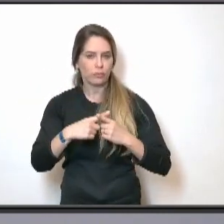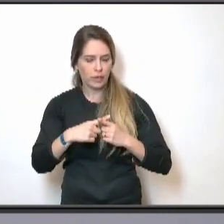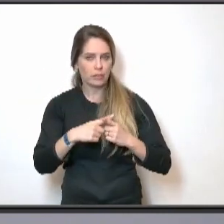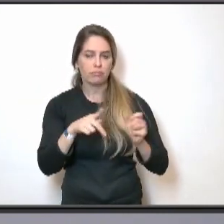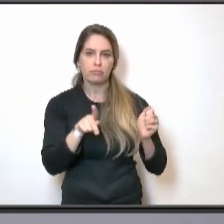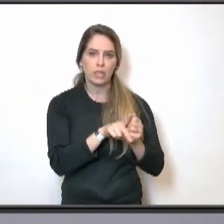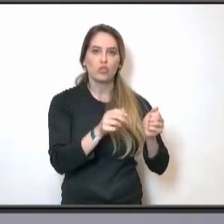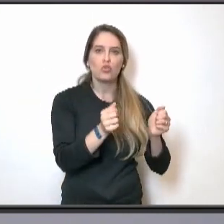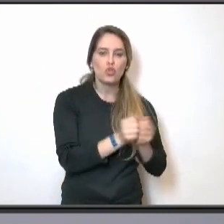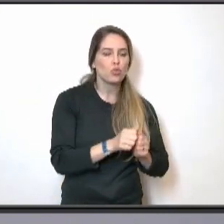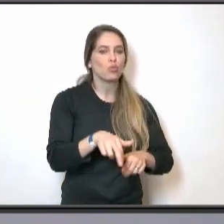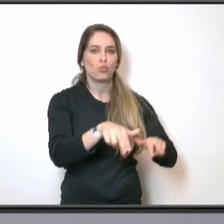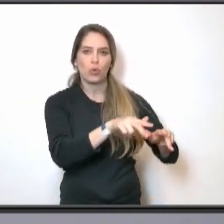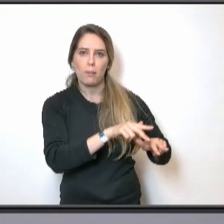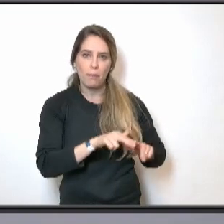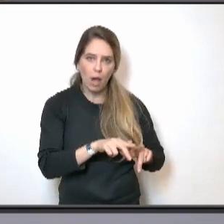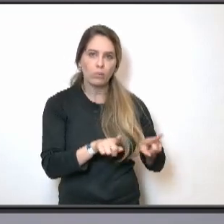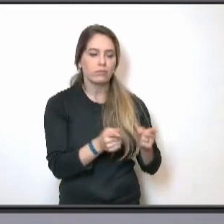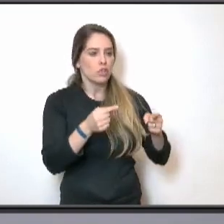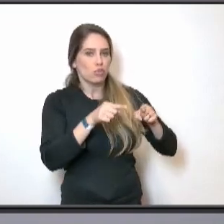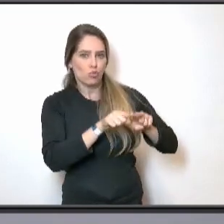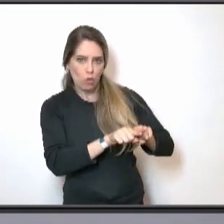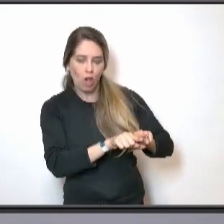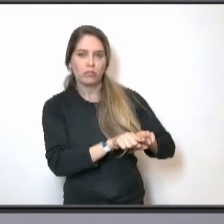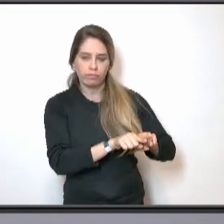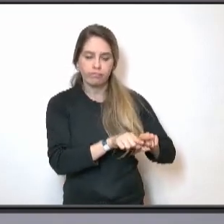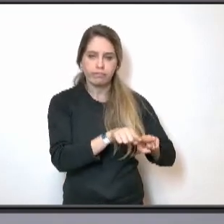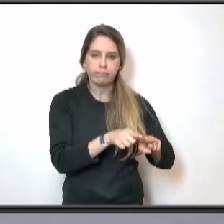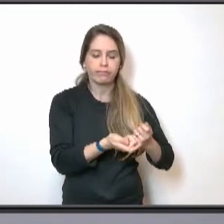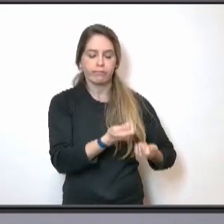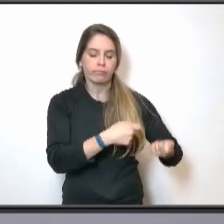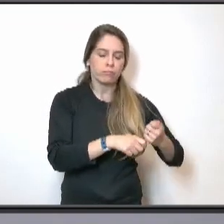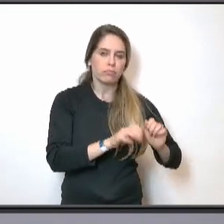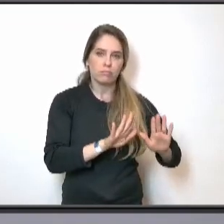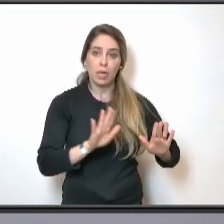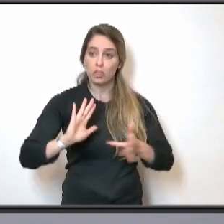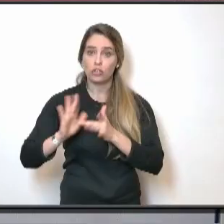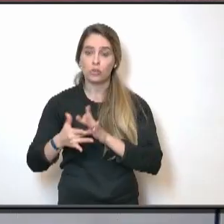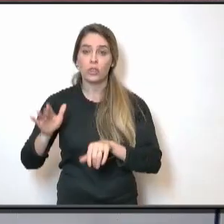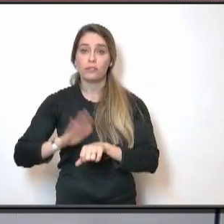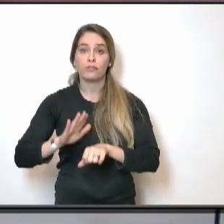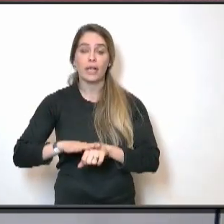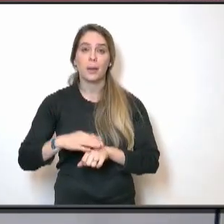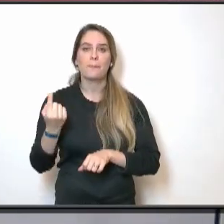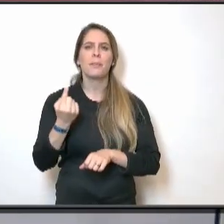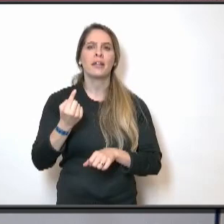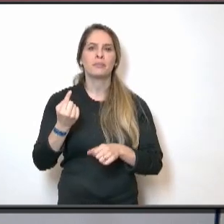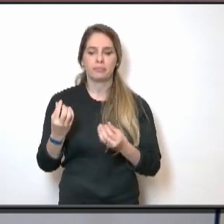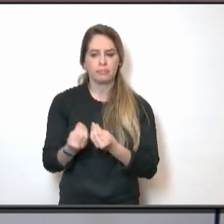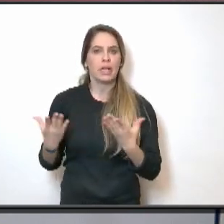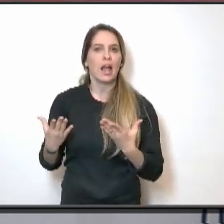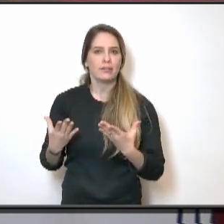sócios, como pescador. Jesus vai ali, ministra a multidão. Jesus faz o milagre, o primeiro milagre